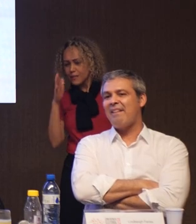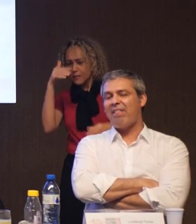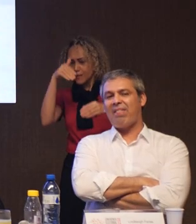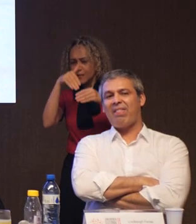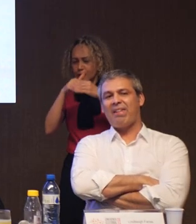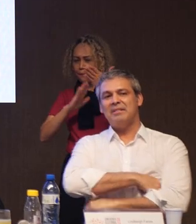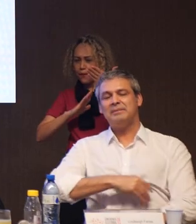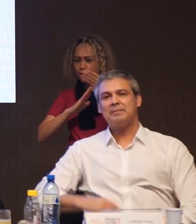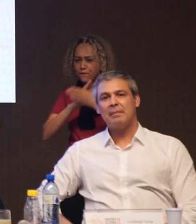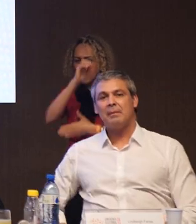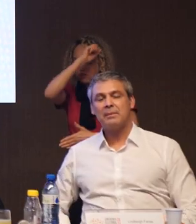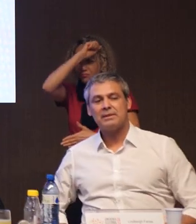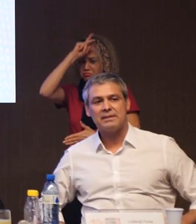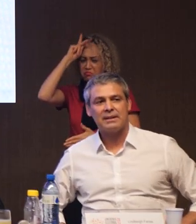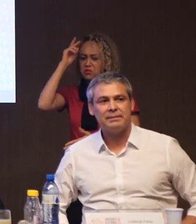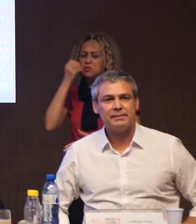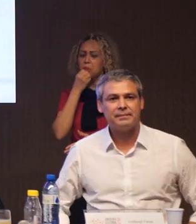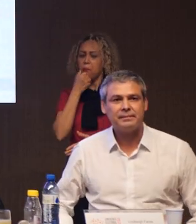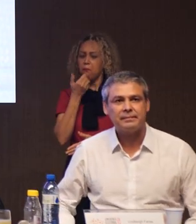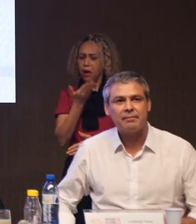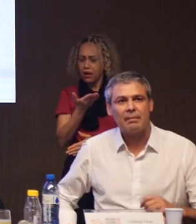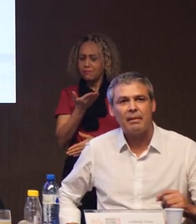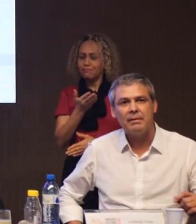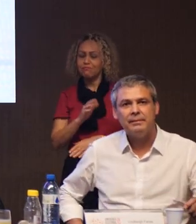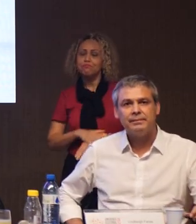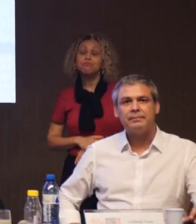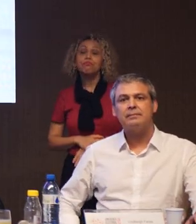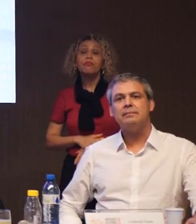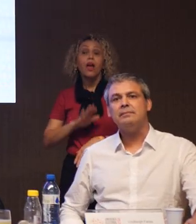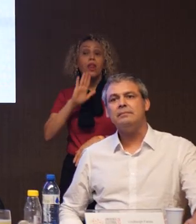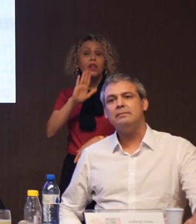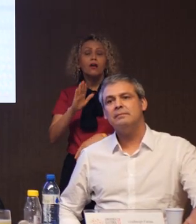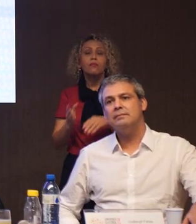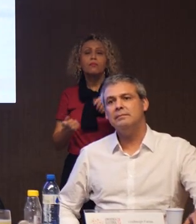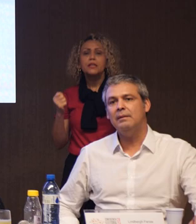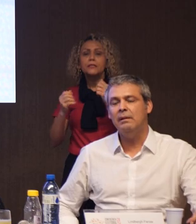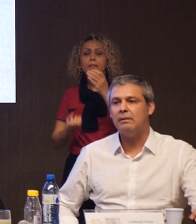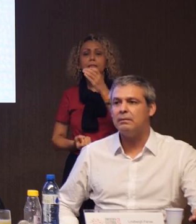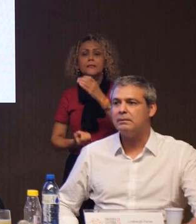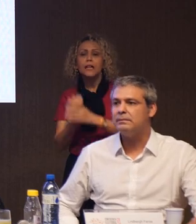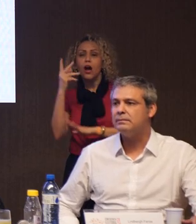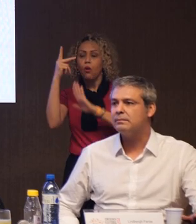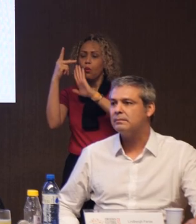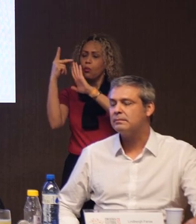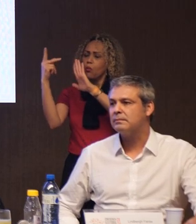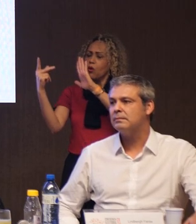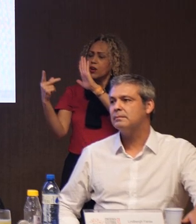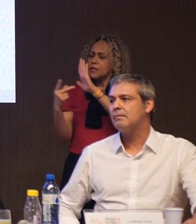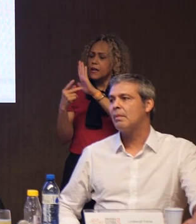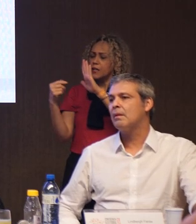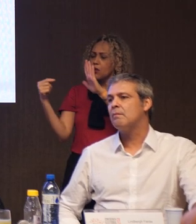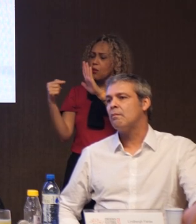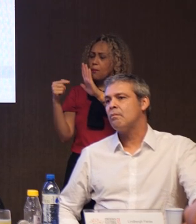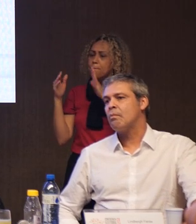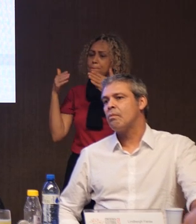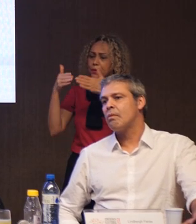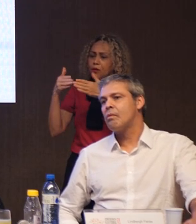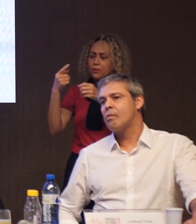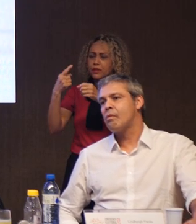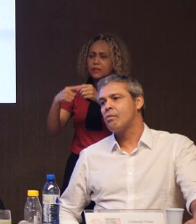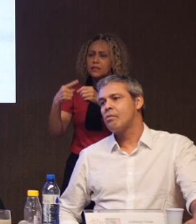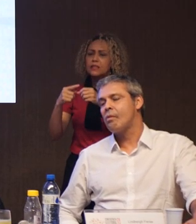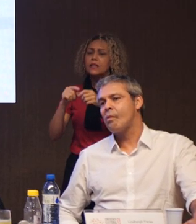Ou seja, é preciso criar um projeto de cidade. Para criar um projeto de cidade,